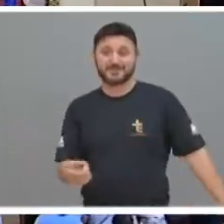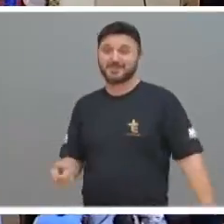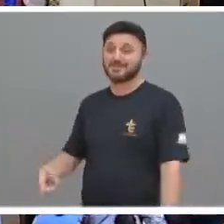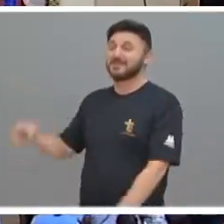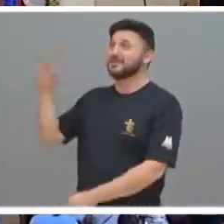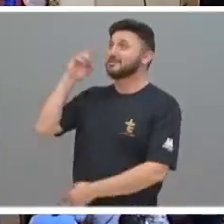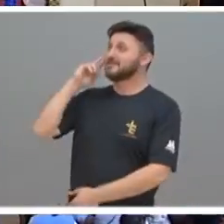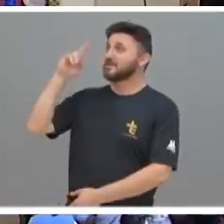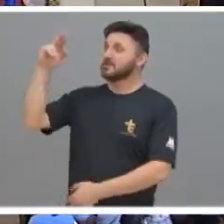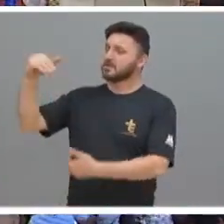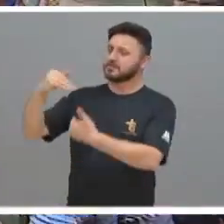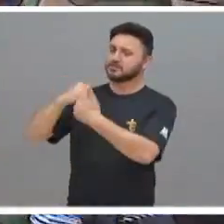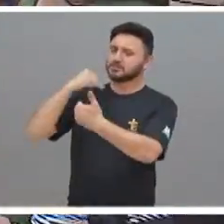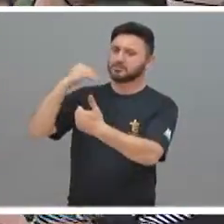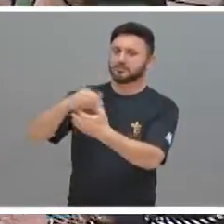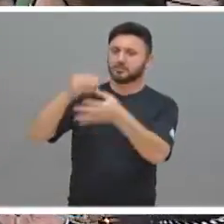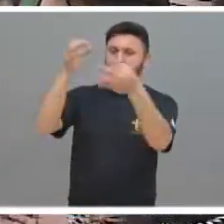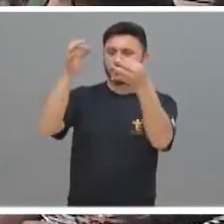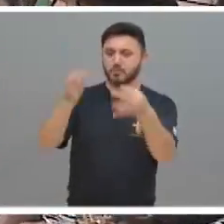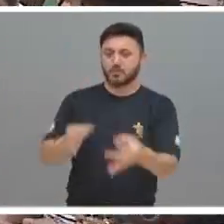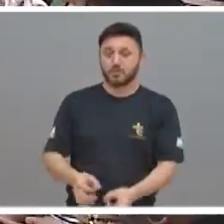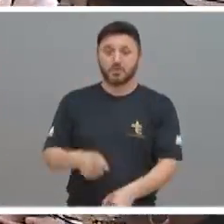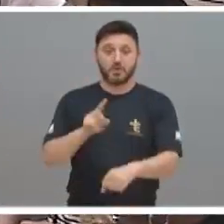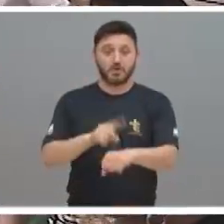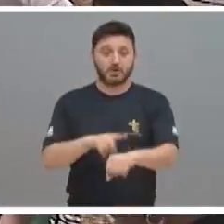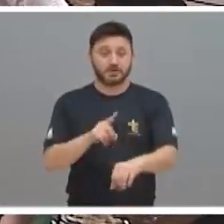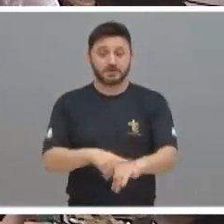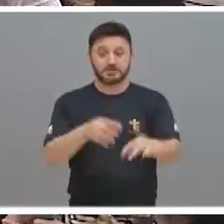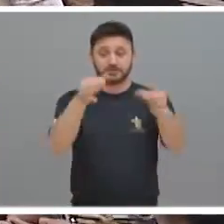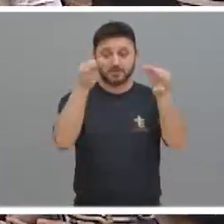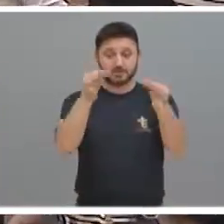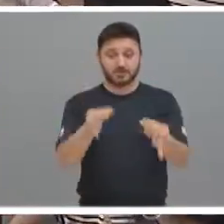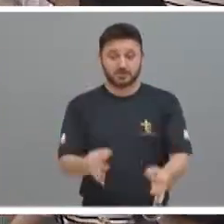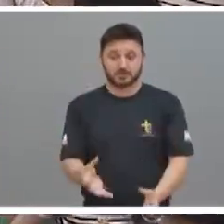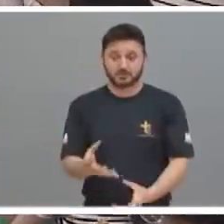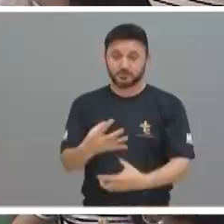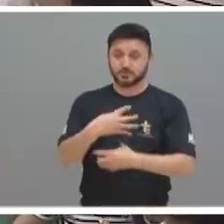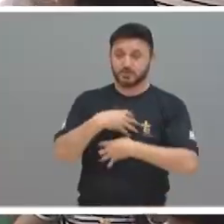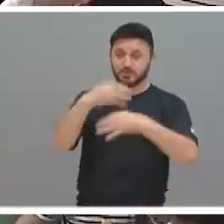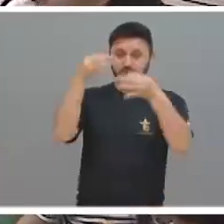a palavra certa na